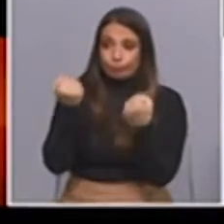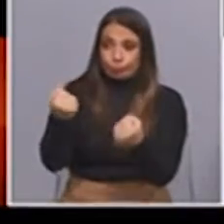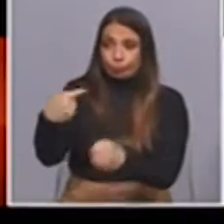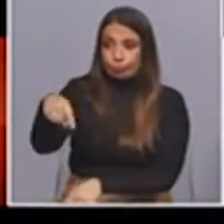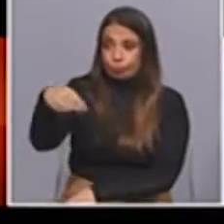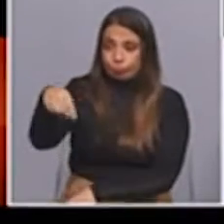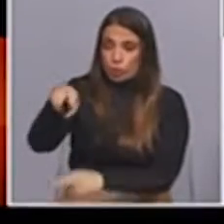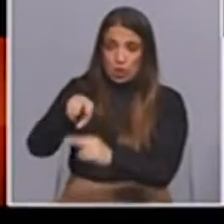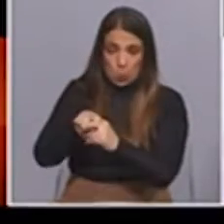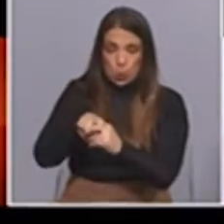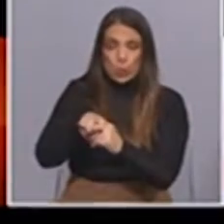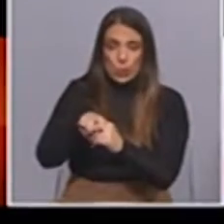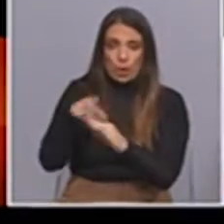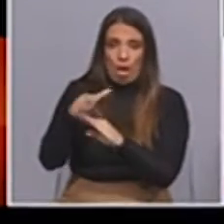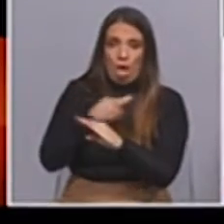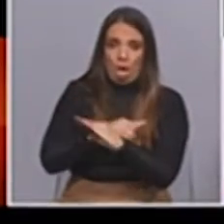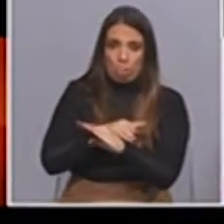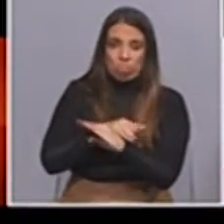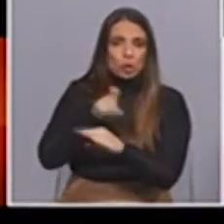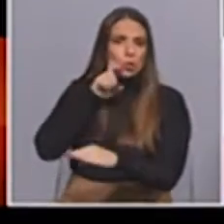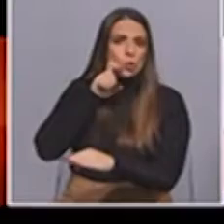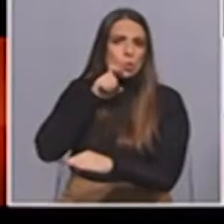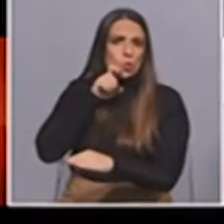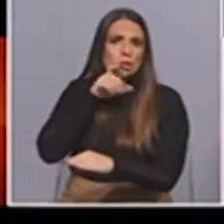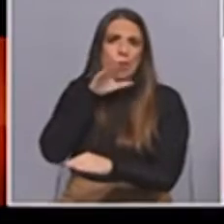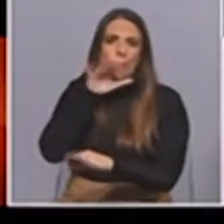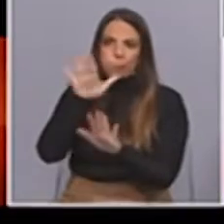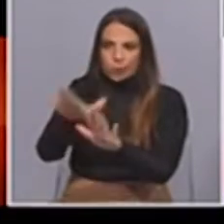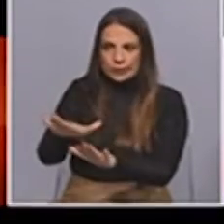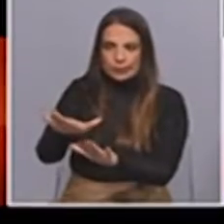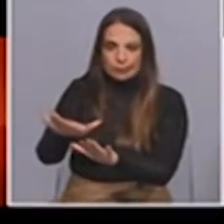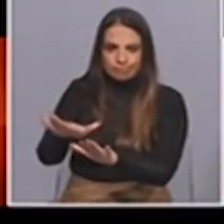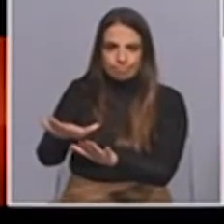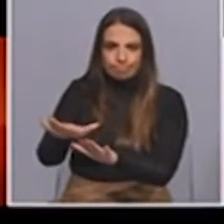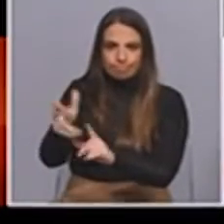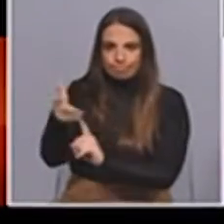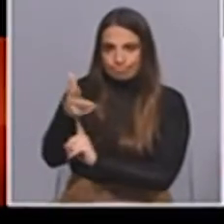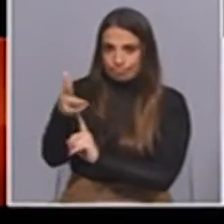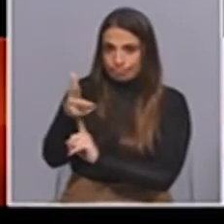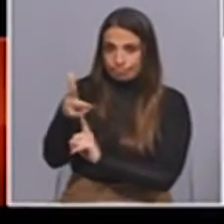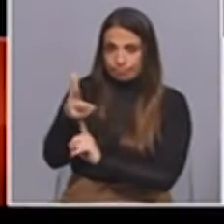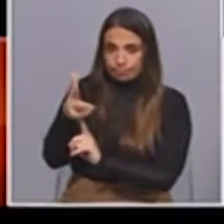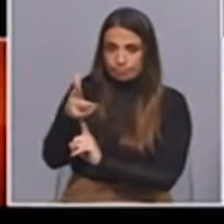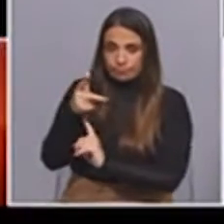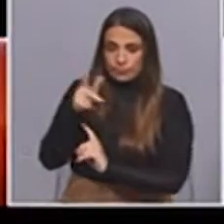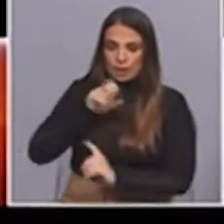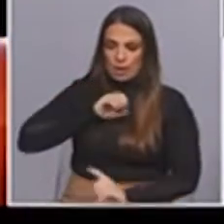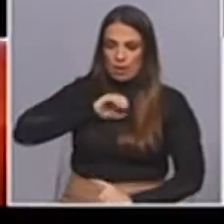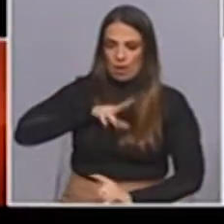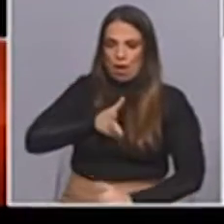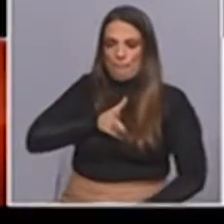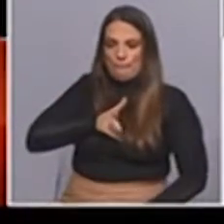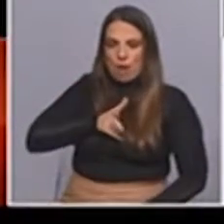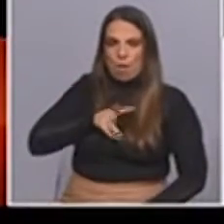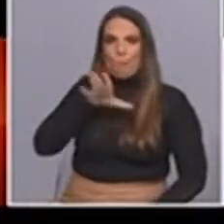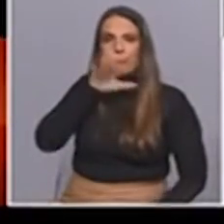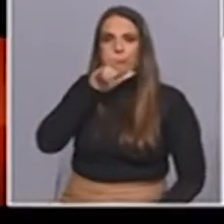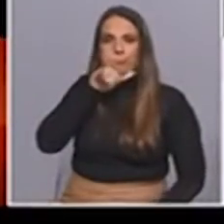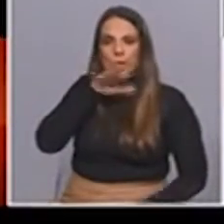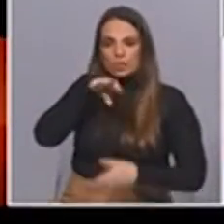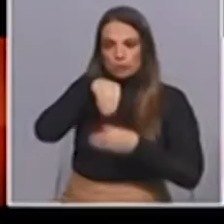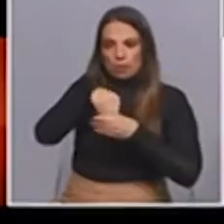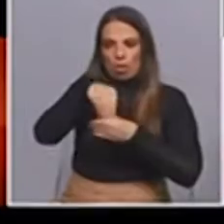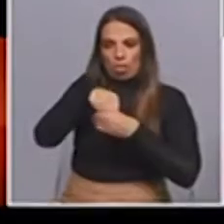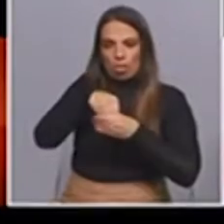dos essa na tinha sido colocado em segurança pela polícia Estas são imagens de uma câmera corporal de um dos polícias